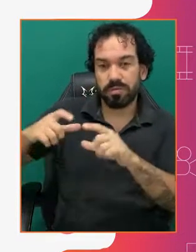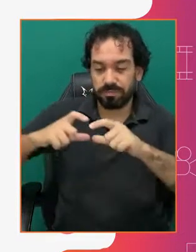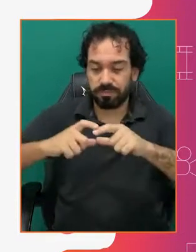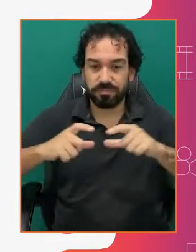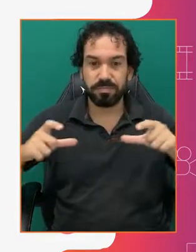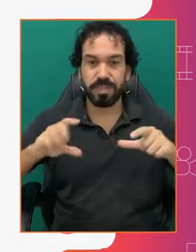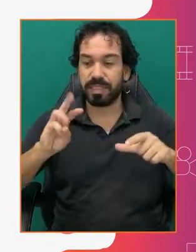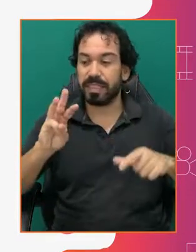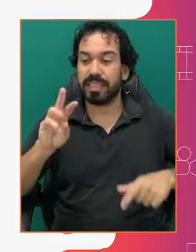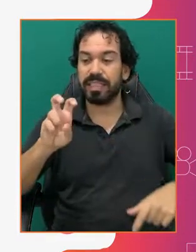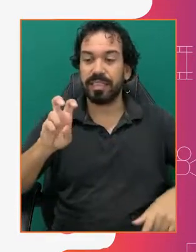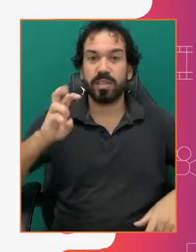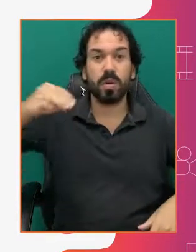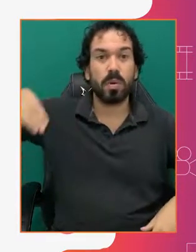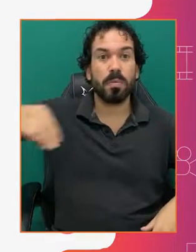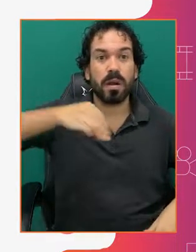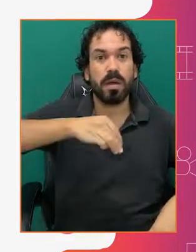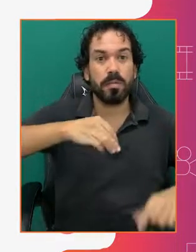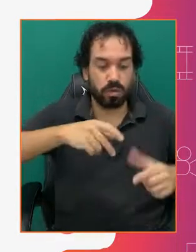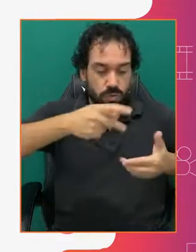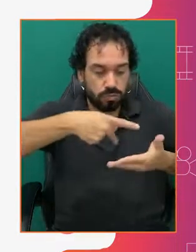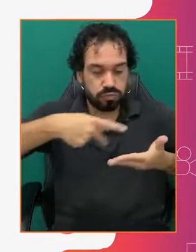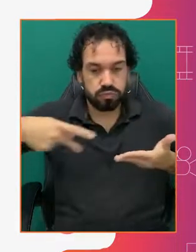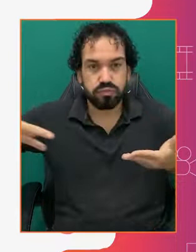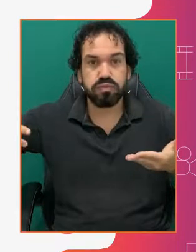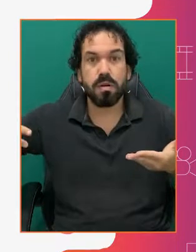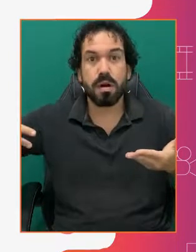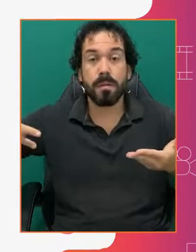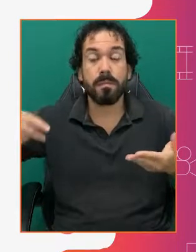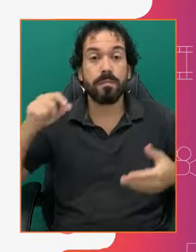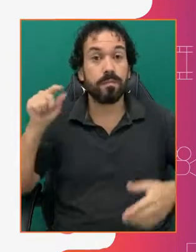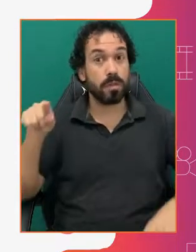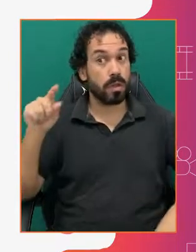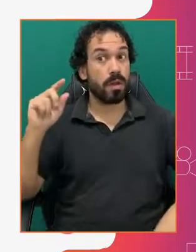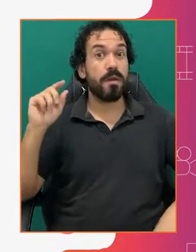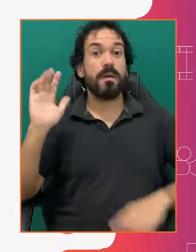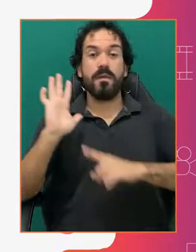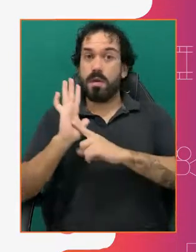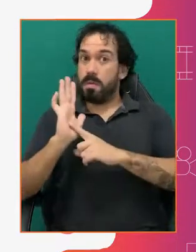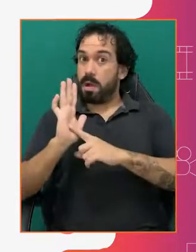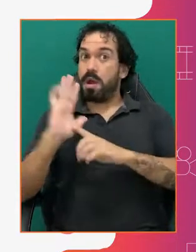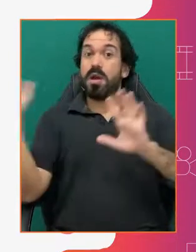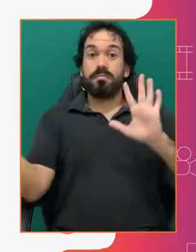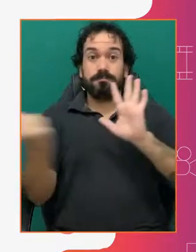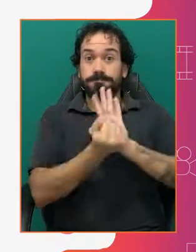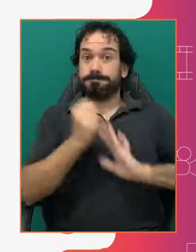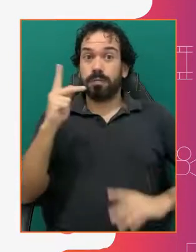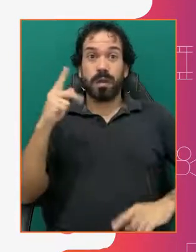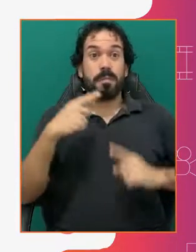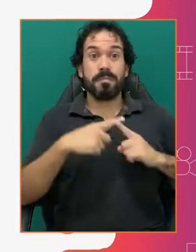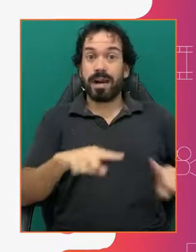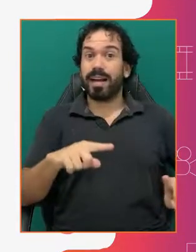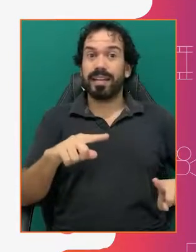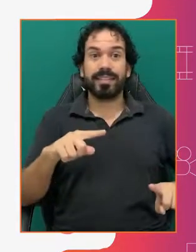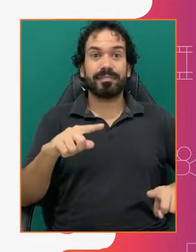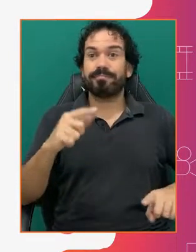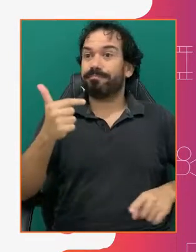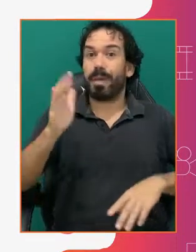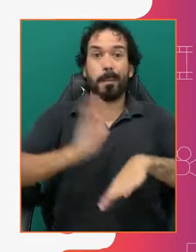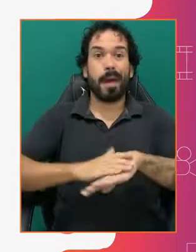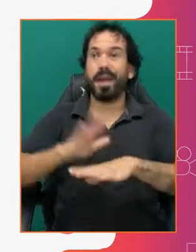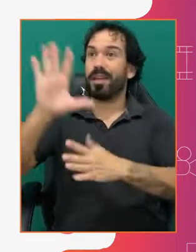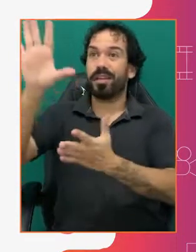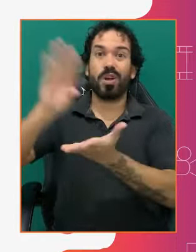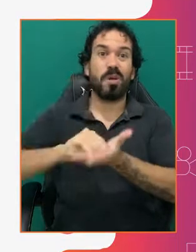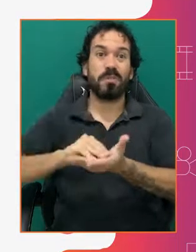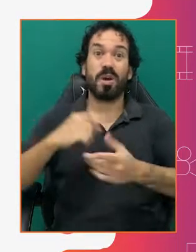de 35mm. É um filme histórico, mas que infelizmente não tem mais cópias,